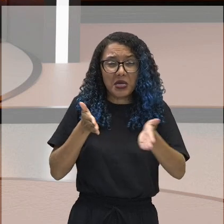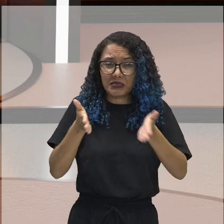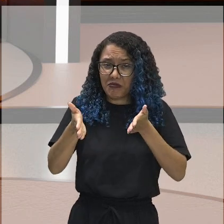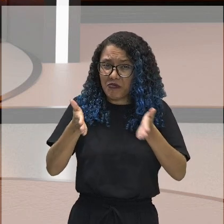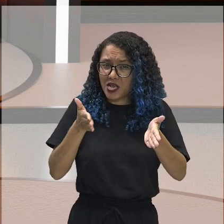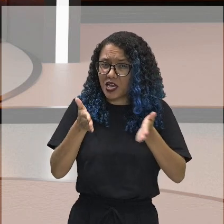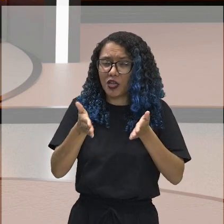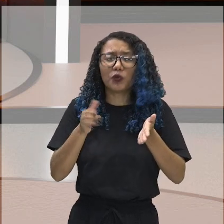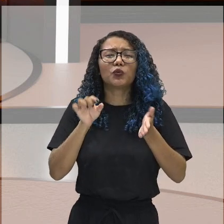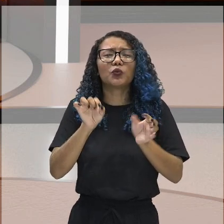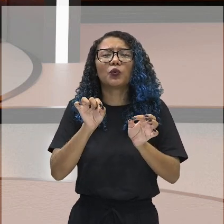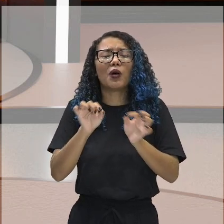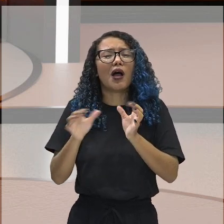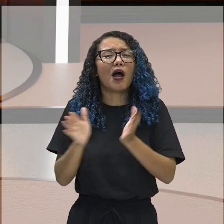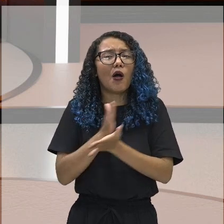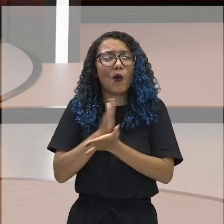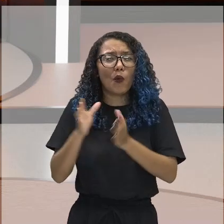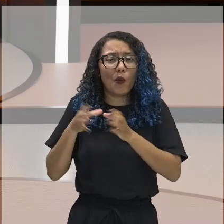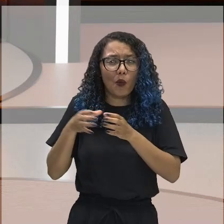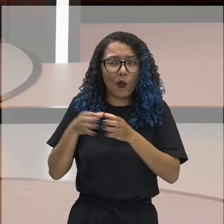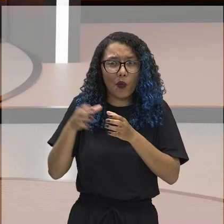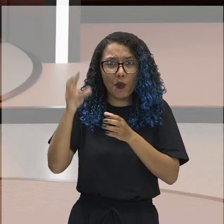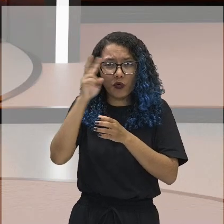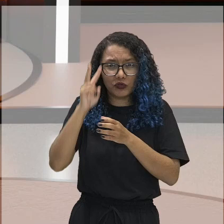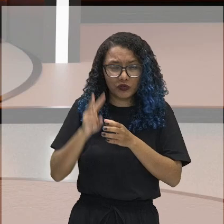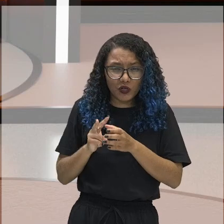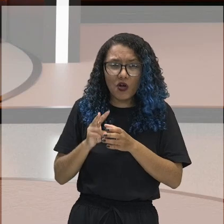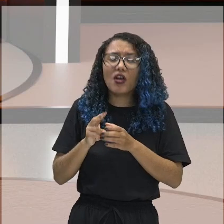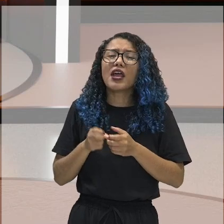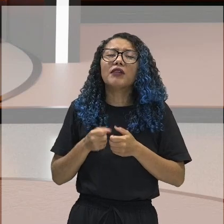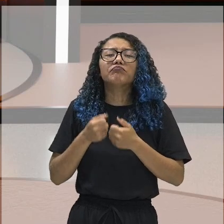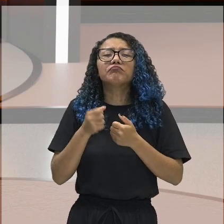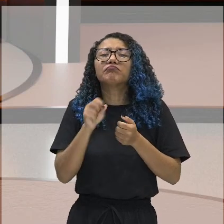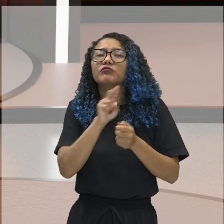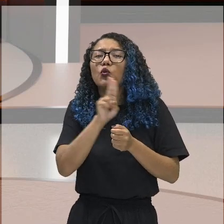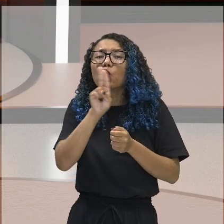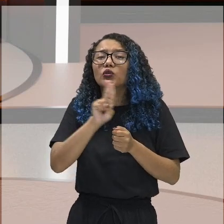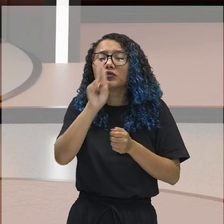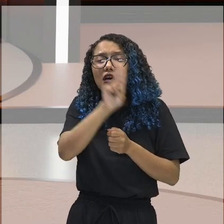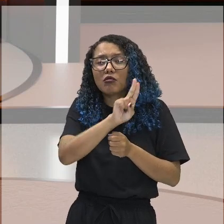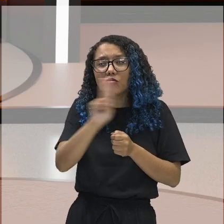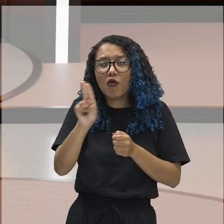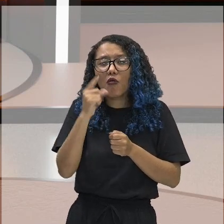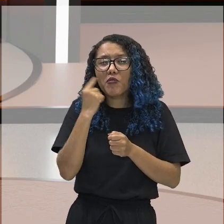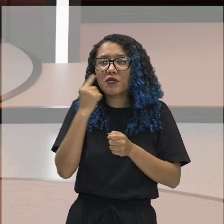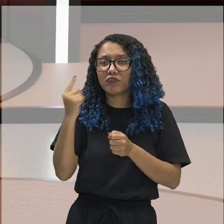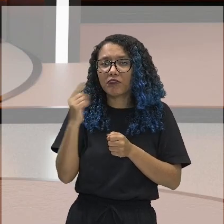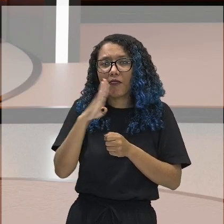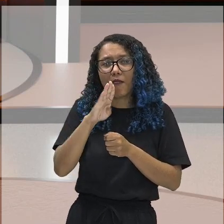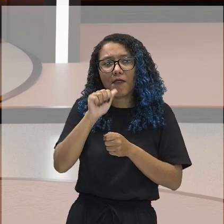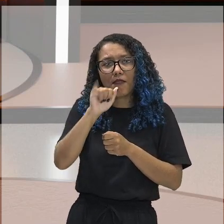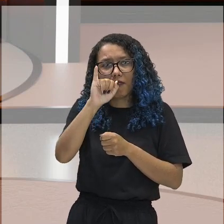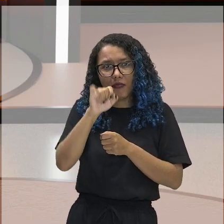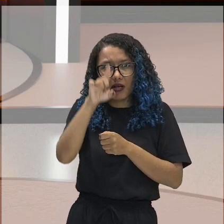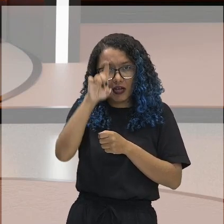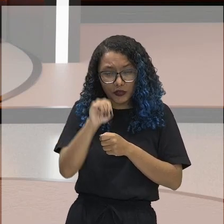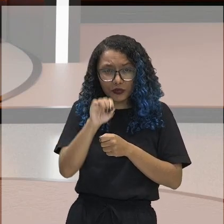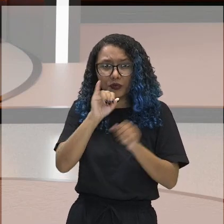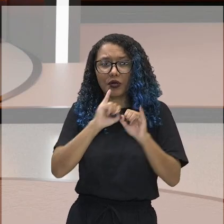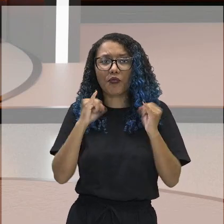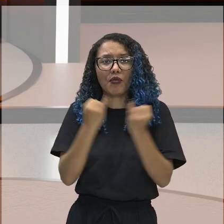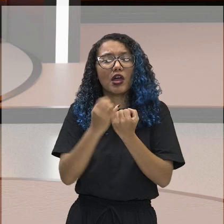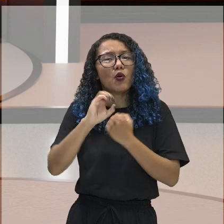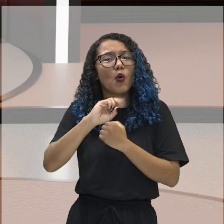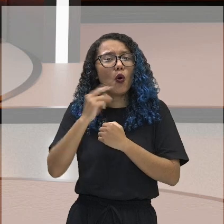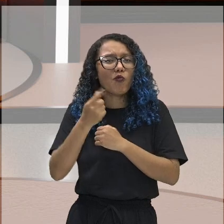alguns historiadores, então, eles denominam de quê? De Baixo Império, e outros, então, de Antiguidade Tardia.